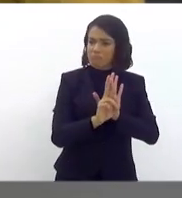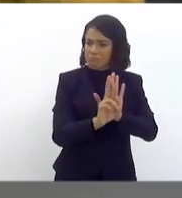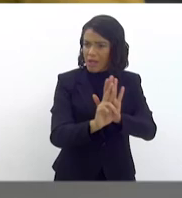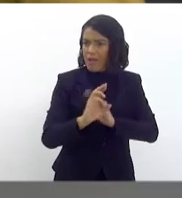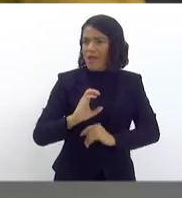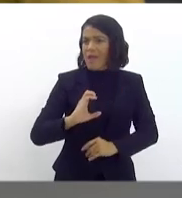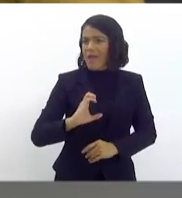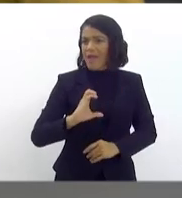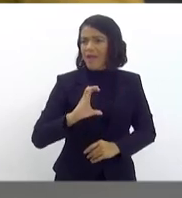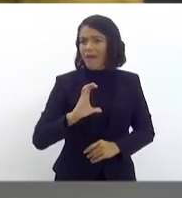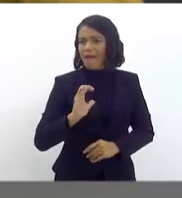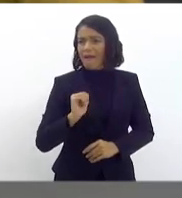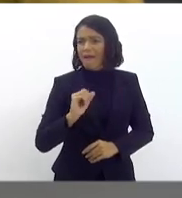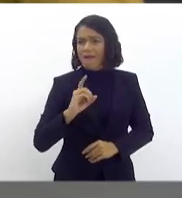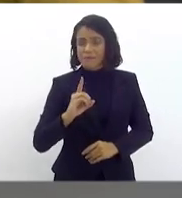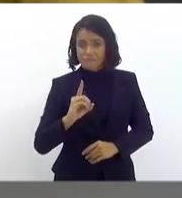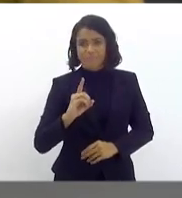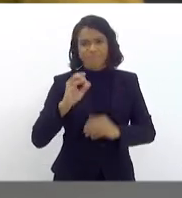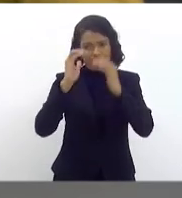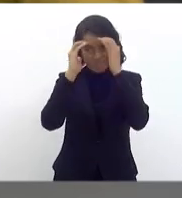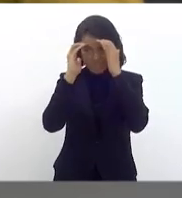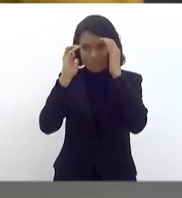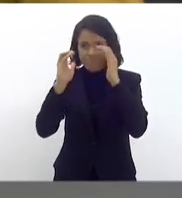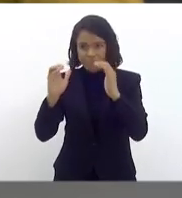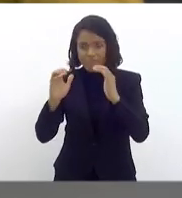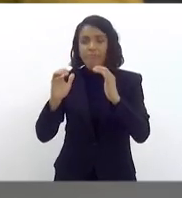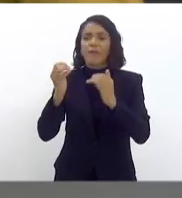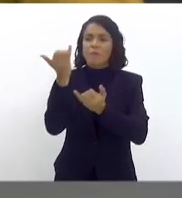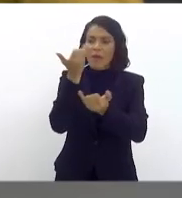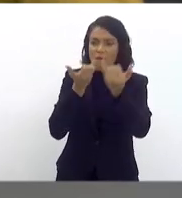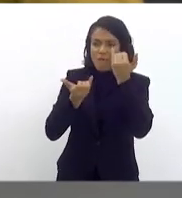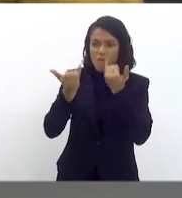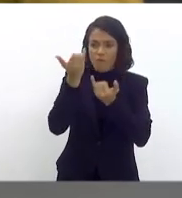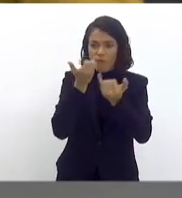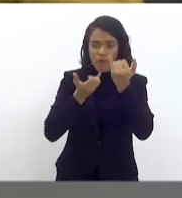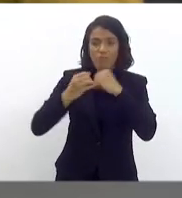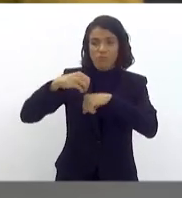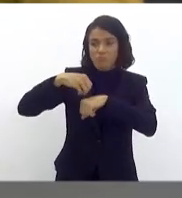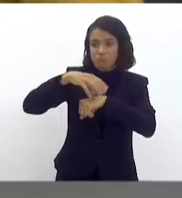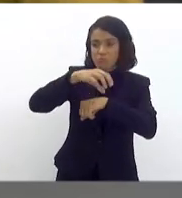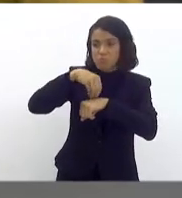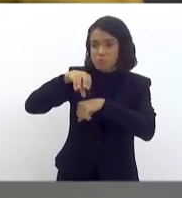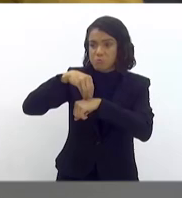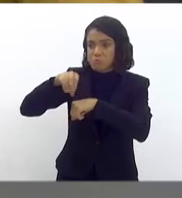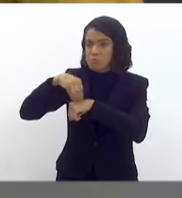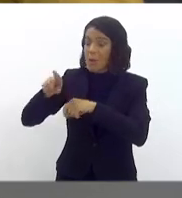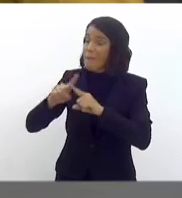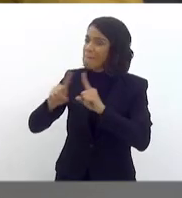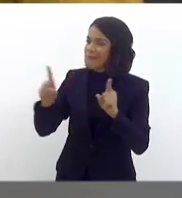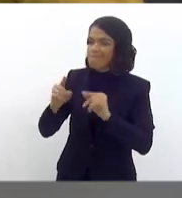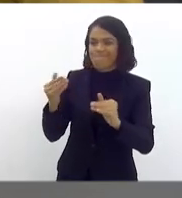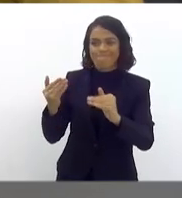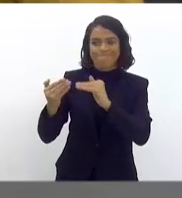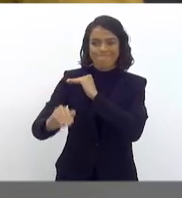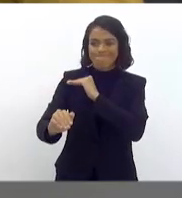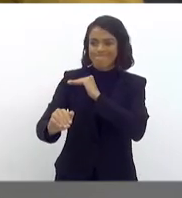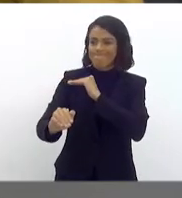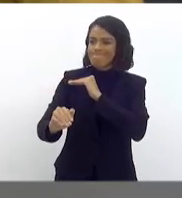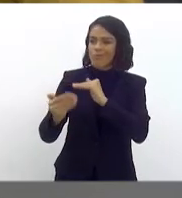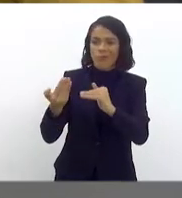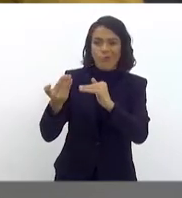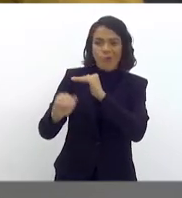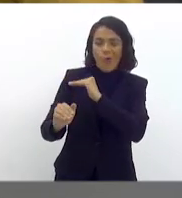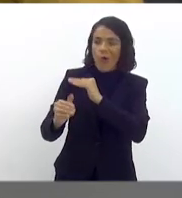o ECAD, respeito as informações dele aqui prestadas, entretanto, não concordo. Há